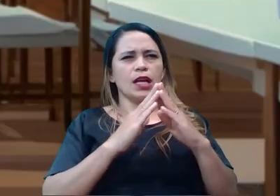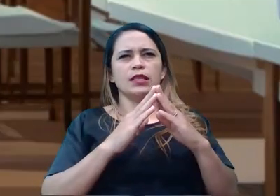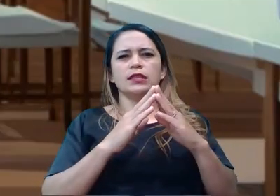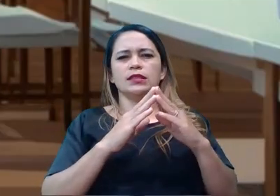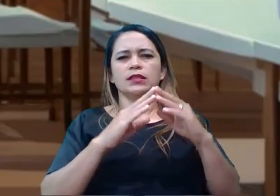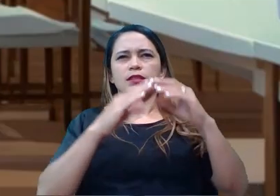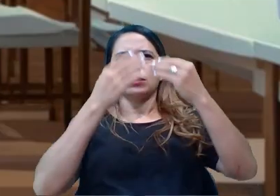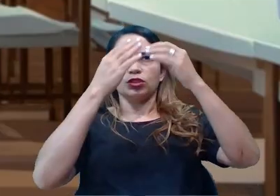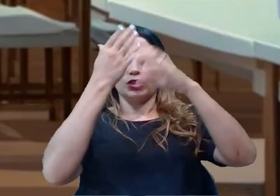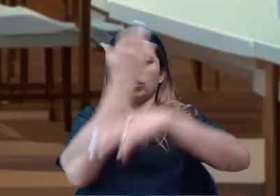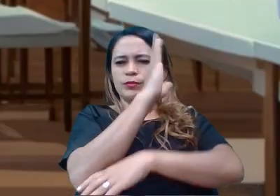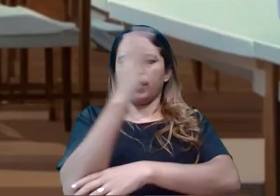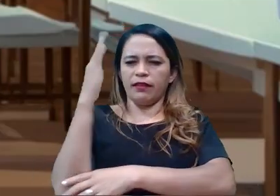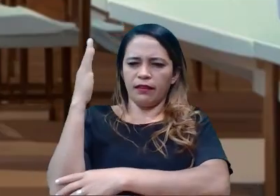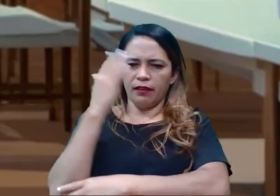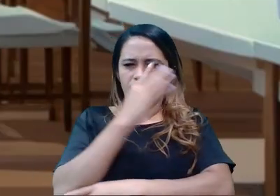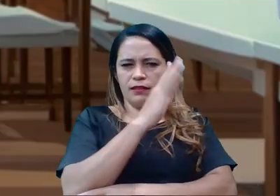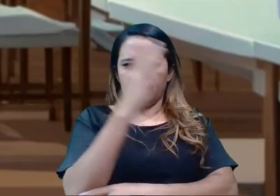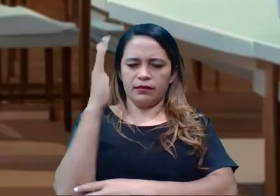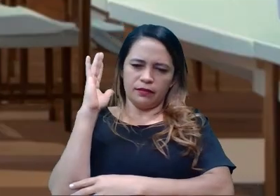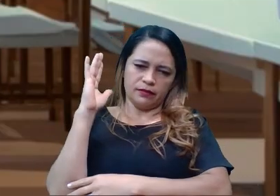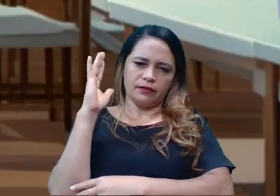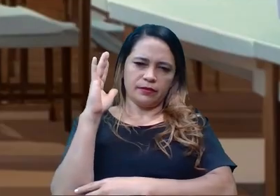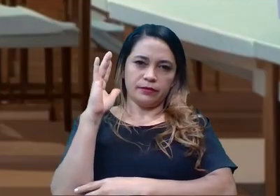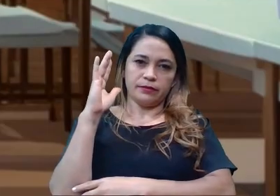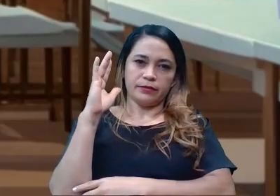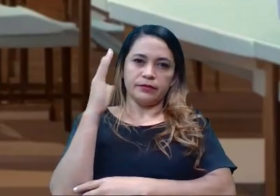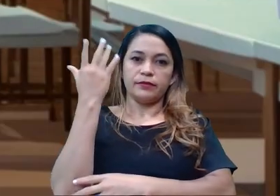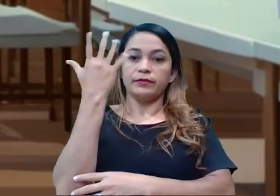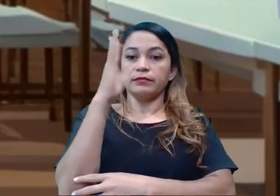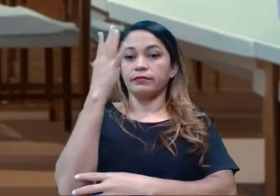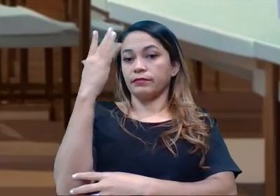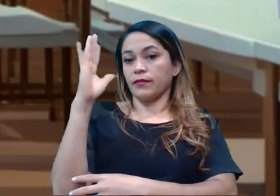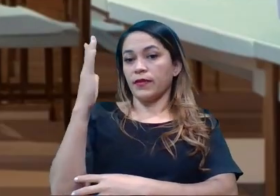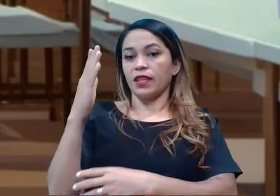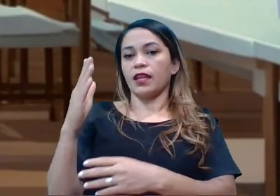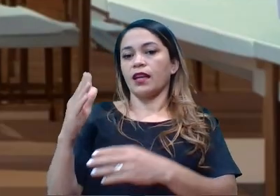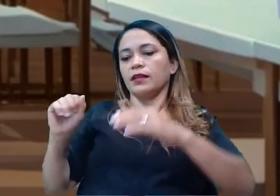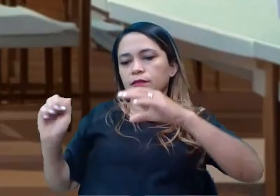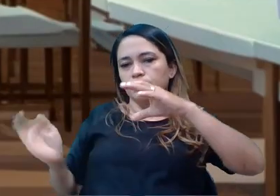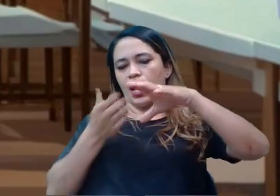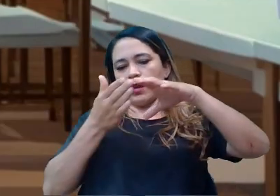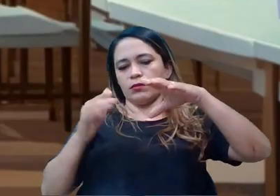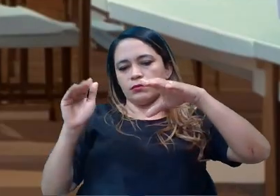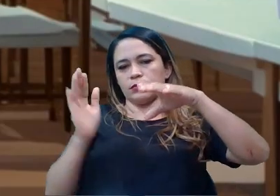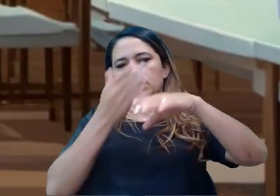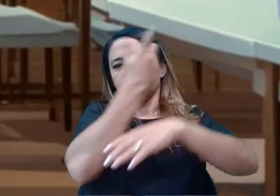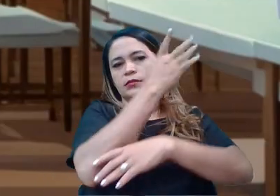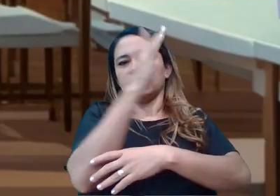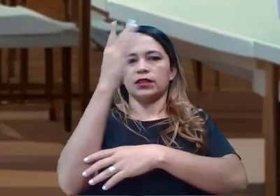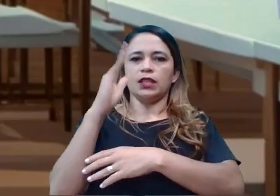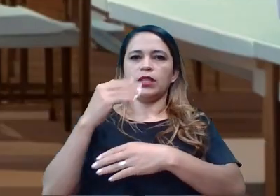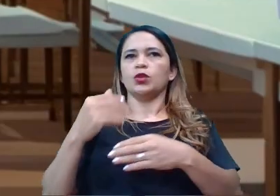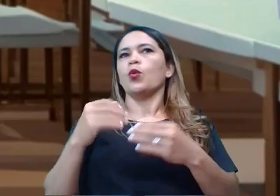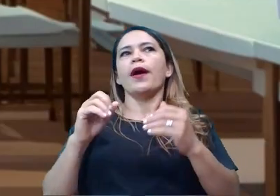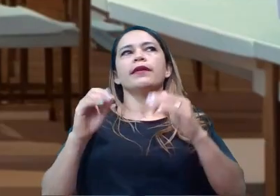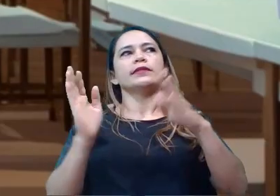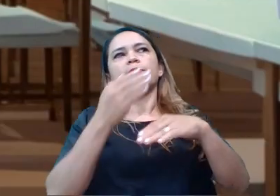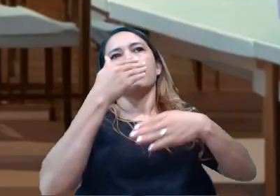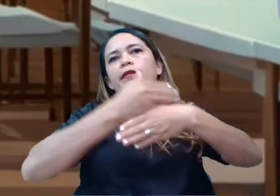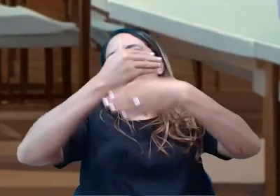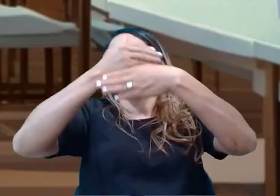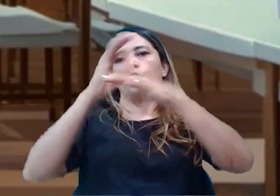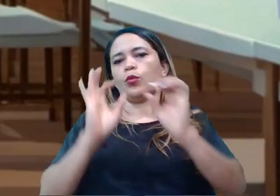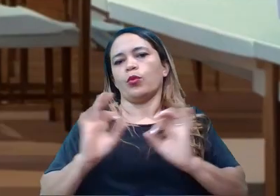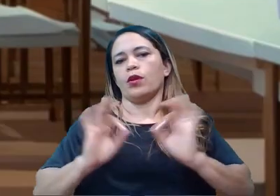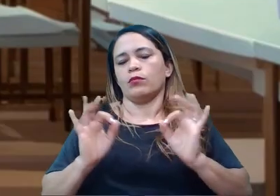de pau a pique. Como é que se faz uma casa de pau a pique? Madeira e barro, não é cimento e tijolo. O que é o